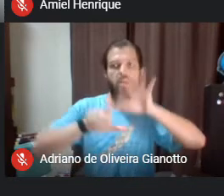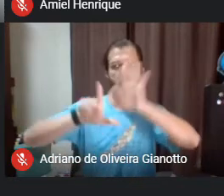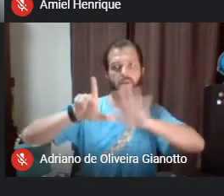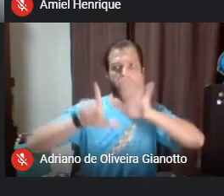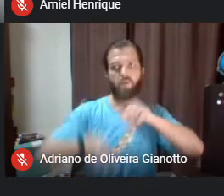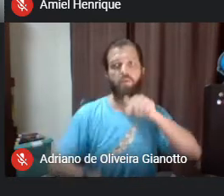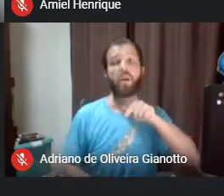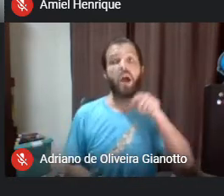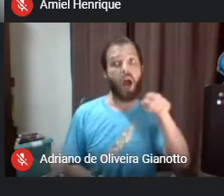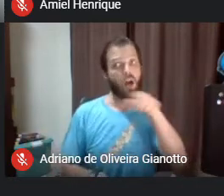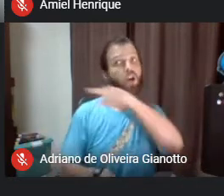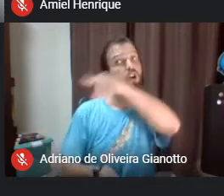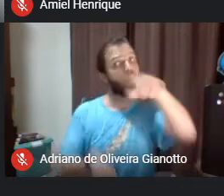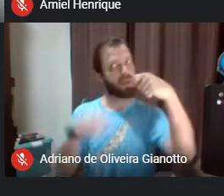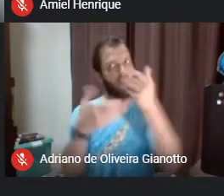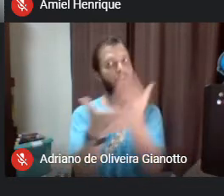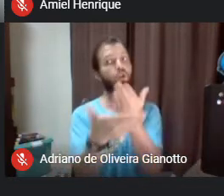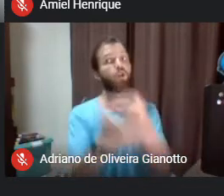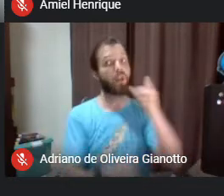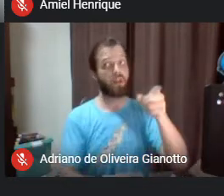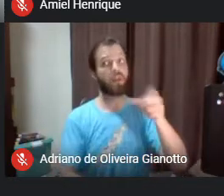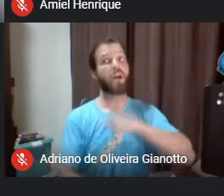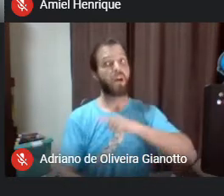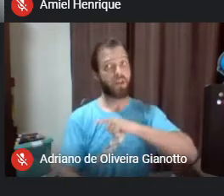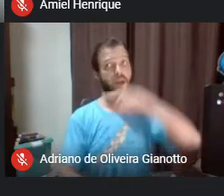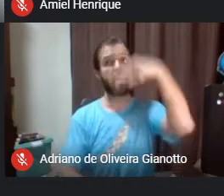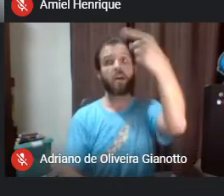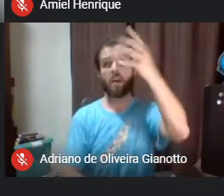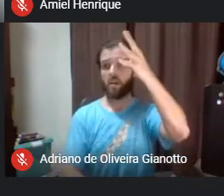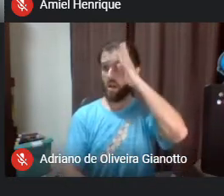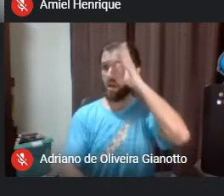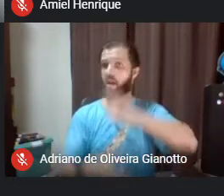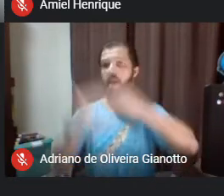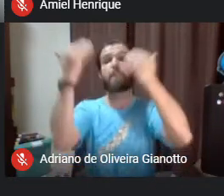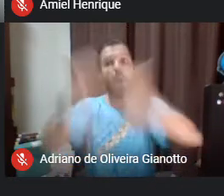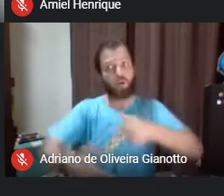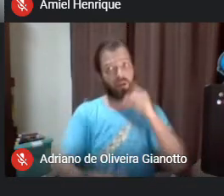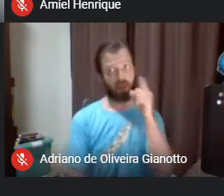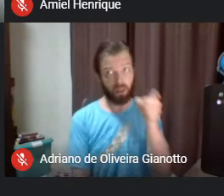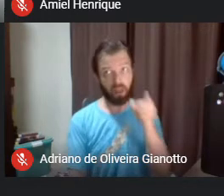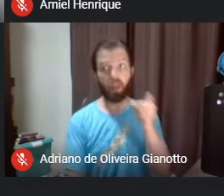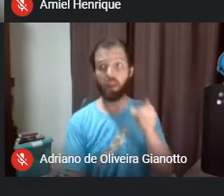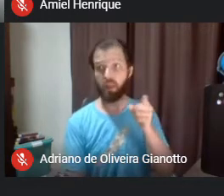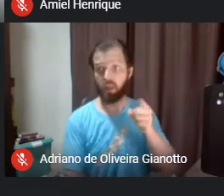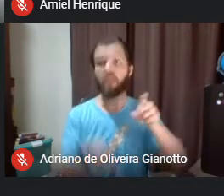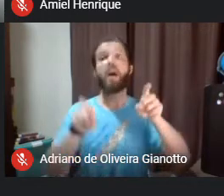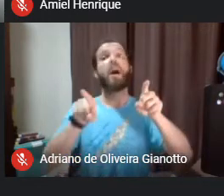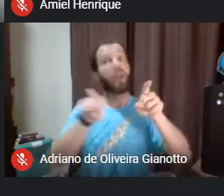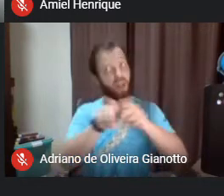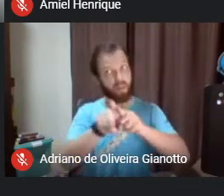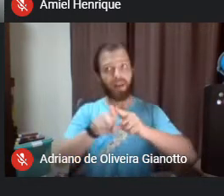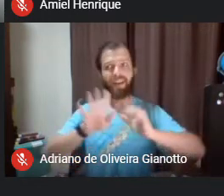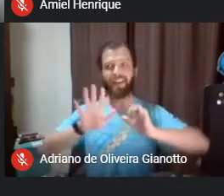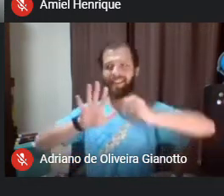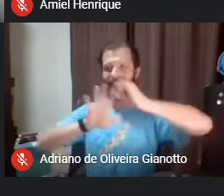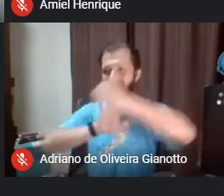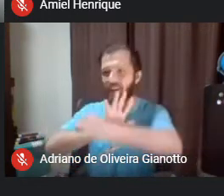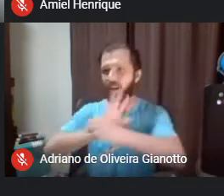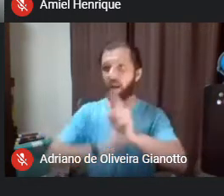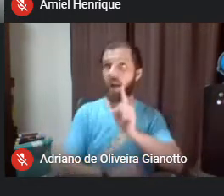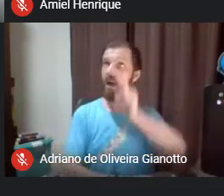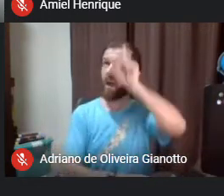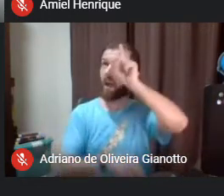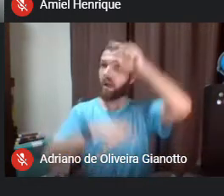ali o tema, a educação de surdos no AVA. Vocês precisam estudarem aquele conteúdo para a próxima quarta-feira realizarem